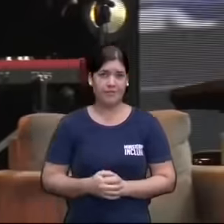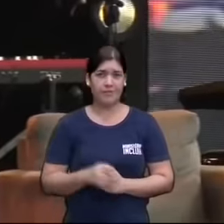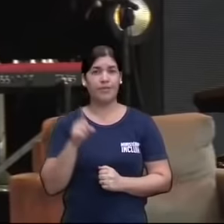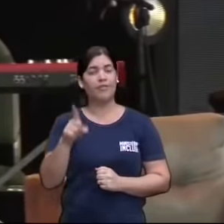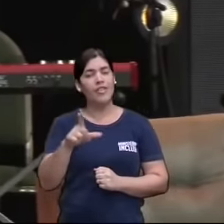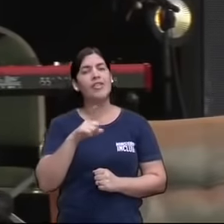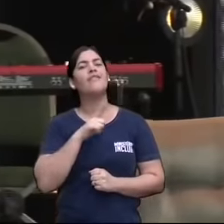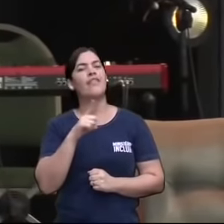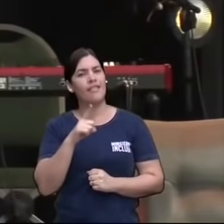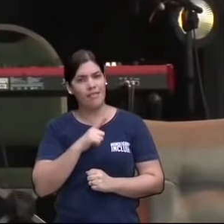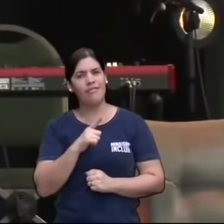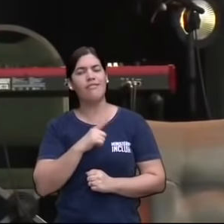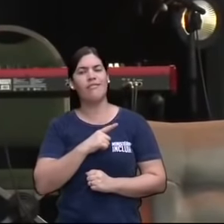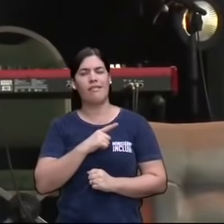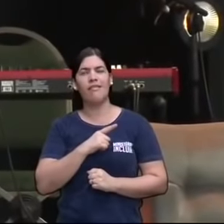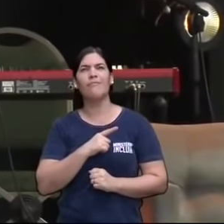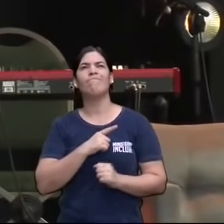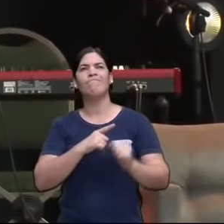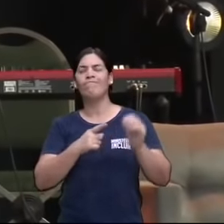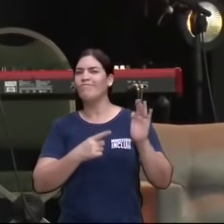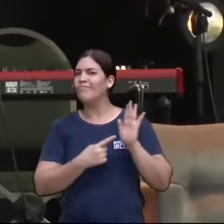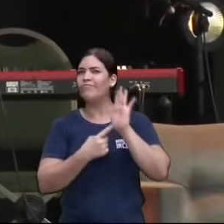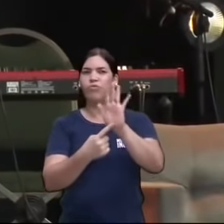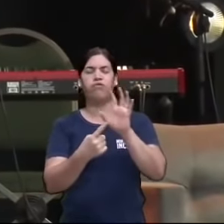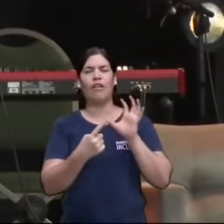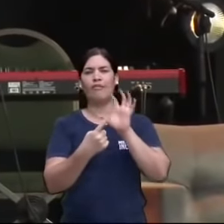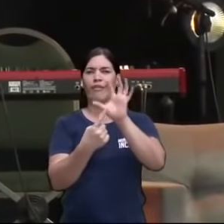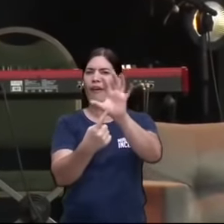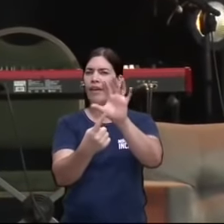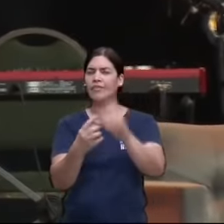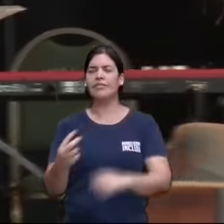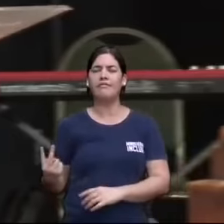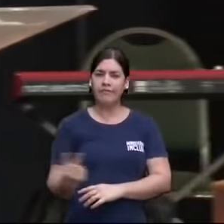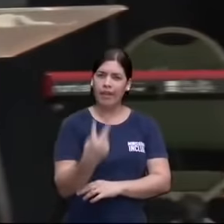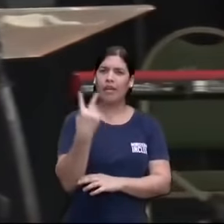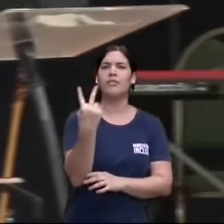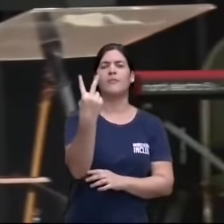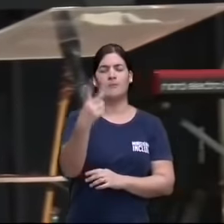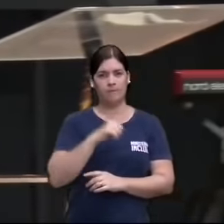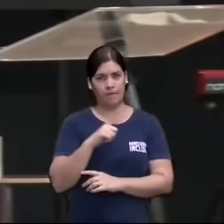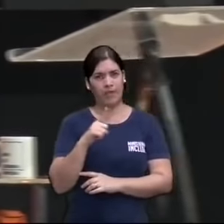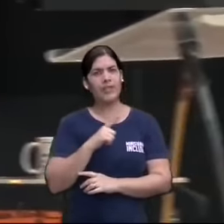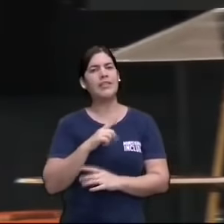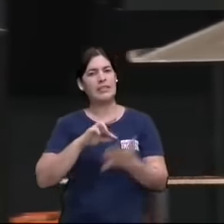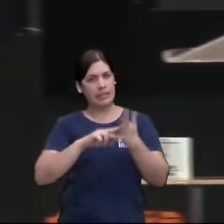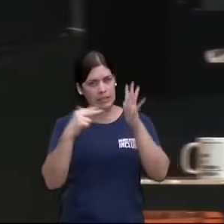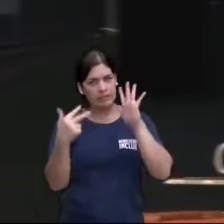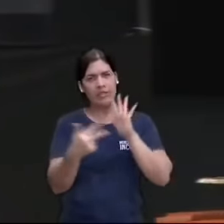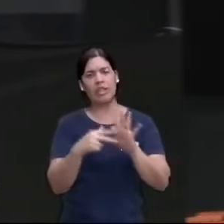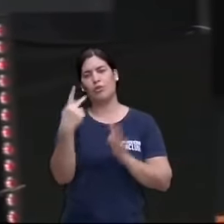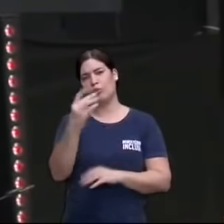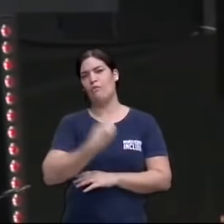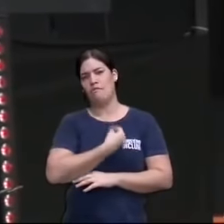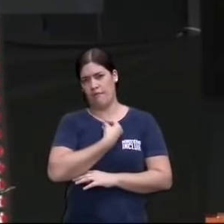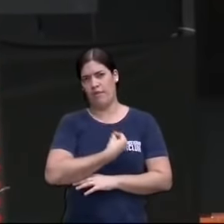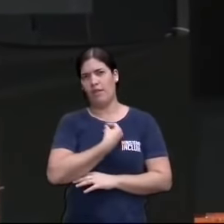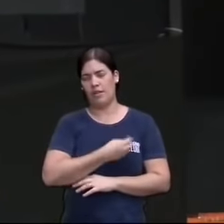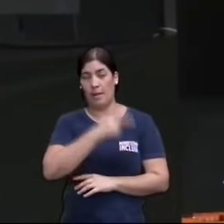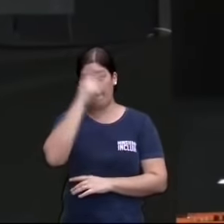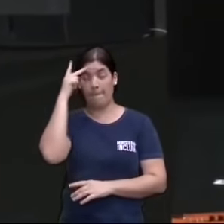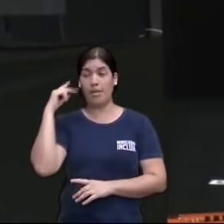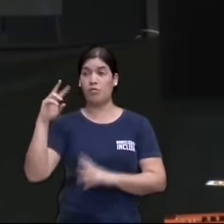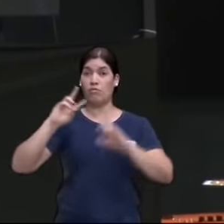ter relevância, vai ter valor, você vai ter significado. As pessoas